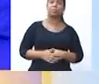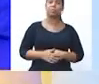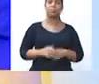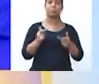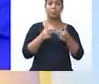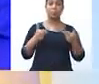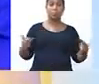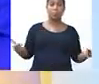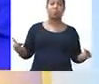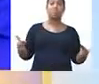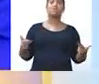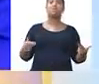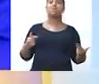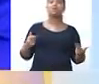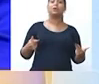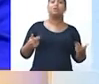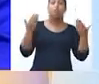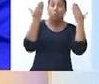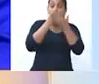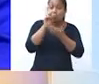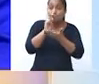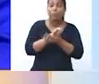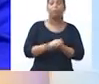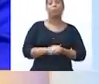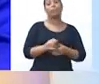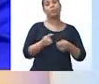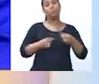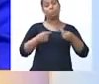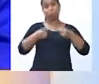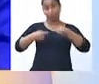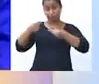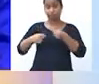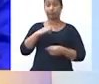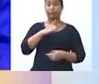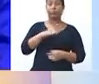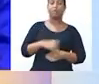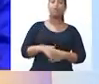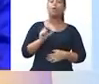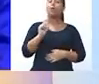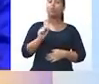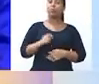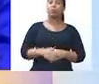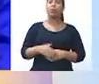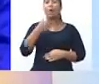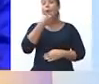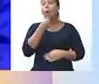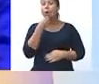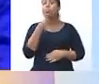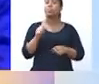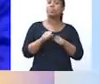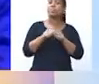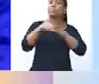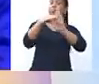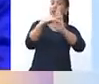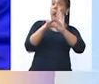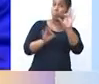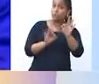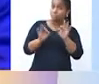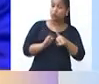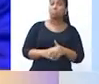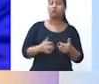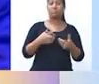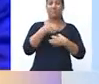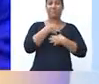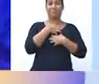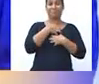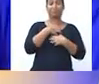uma coisa que ainda é invisível no debate, que ainda é pouco falado, que é o fato do homem não fazer o planejamento. Isso me incomoda muito.